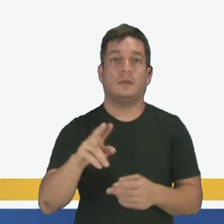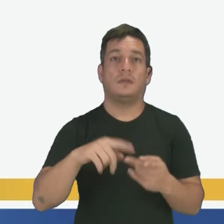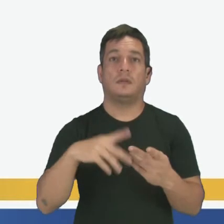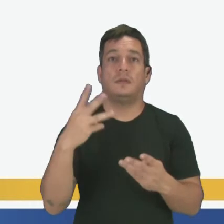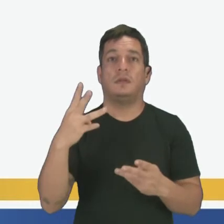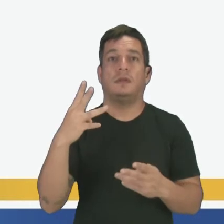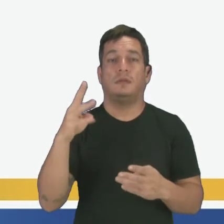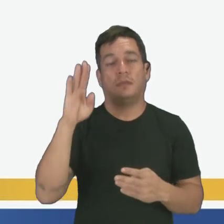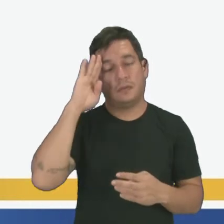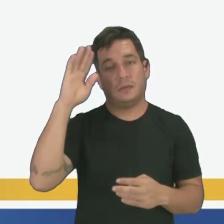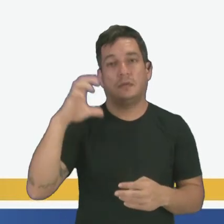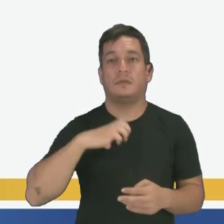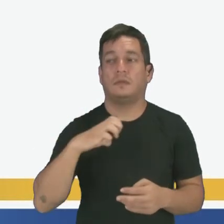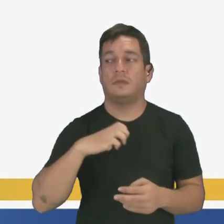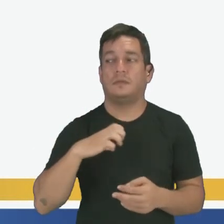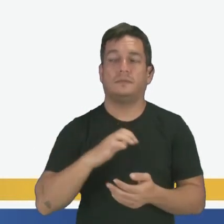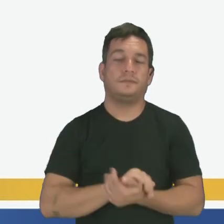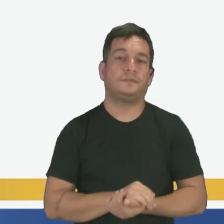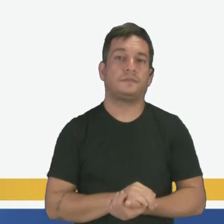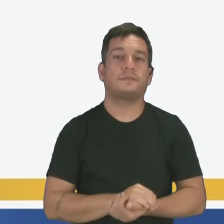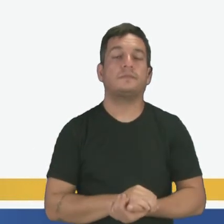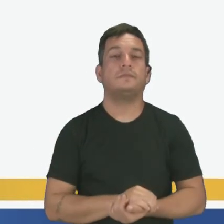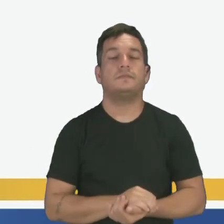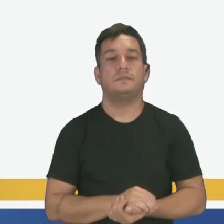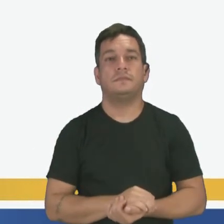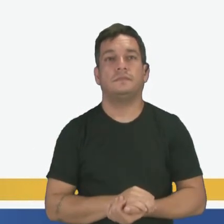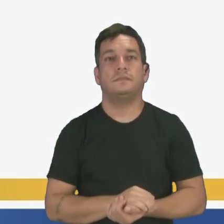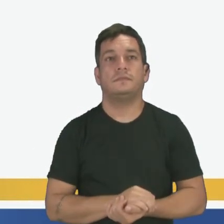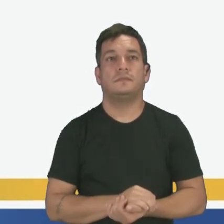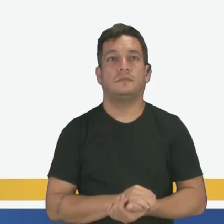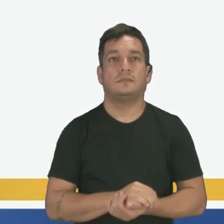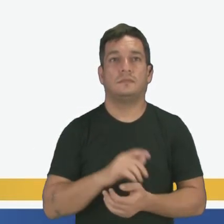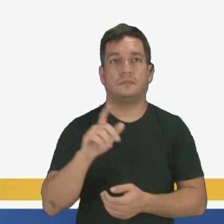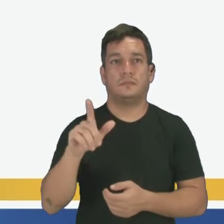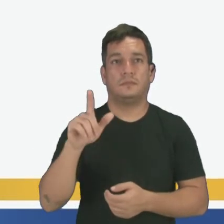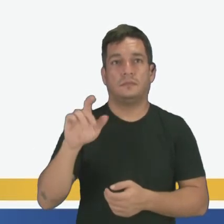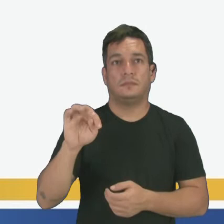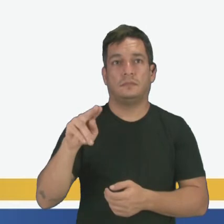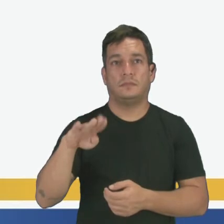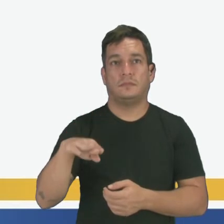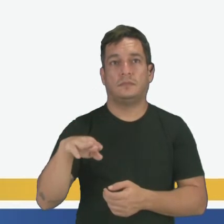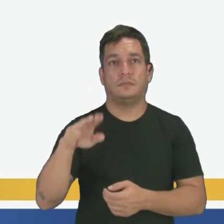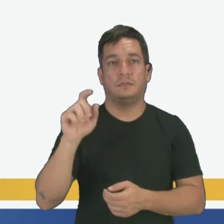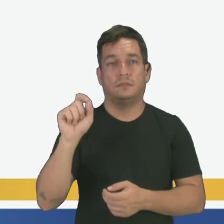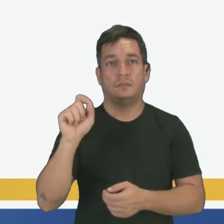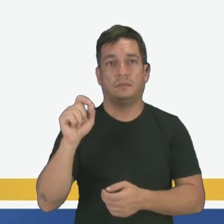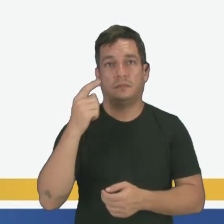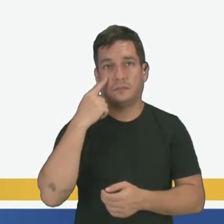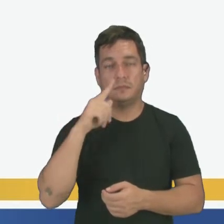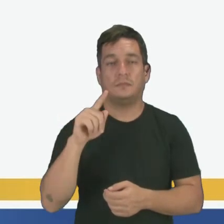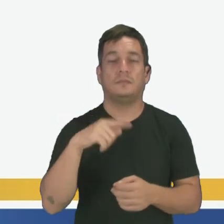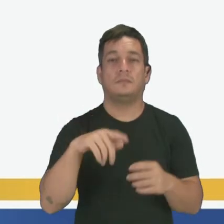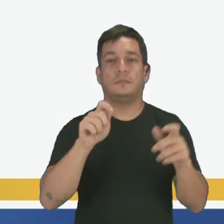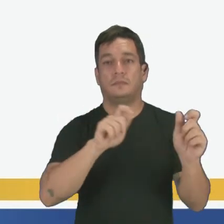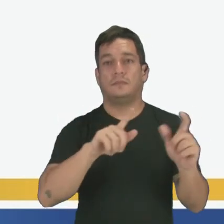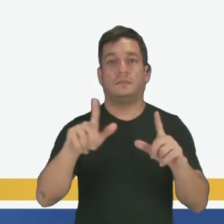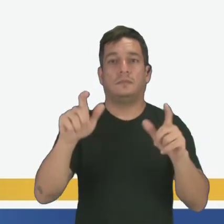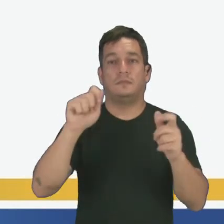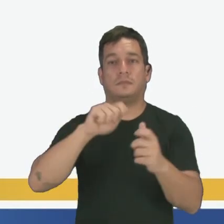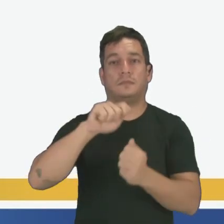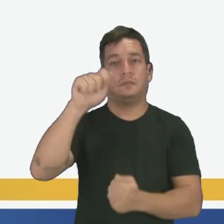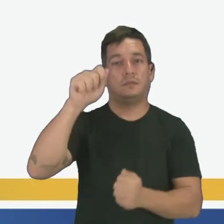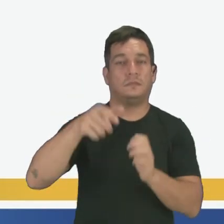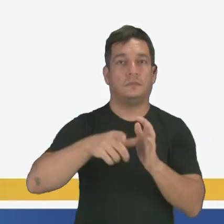3 para o princípio ético. Então, do latim, né, o que a gente viu lá nos banners anteriores,